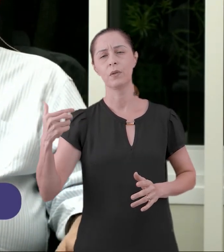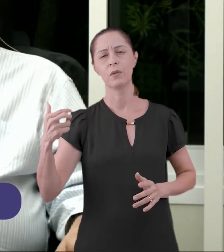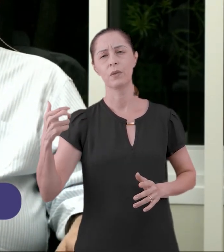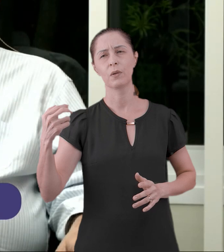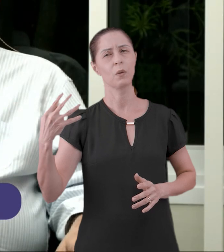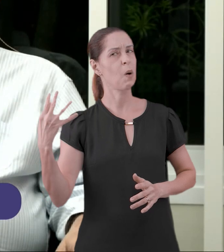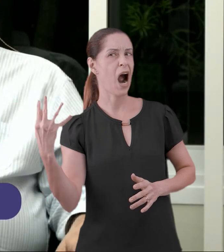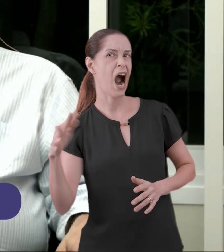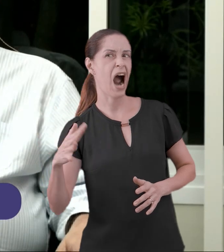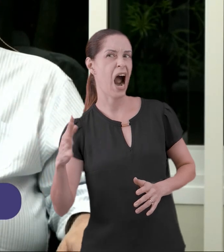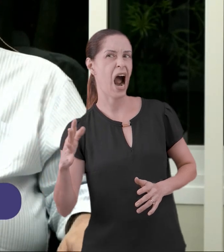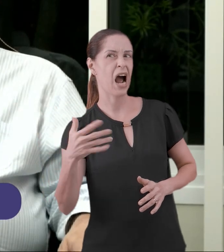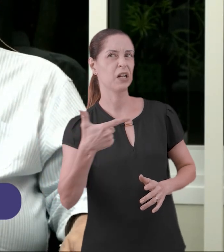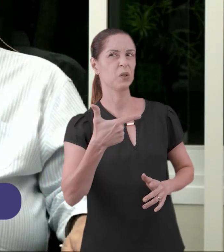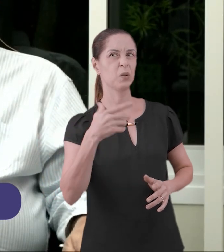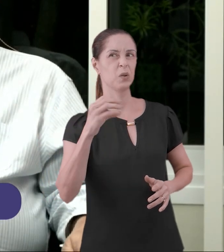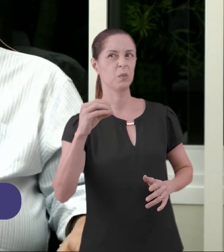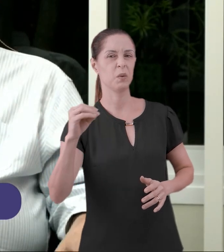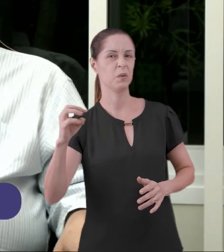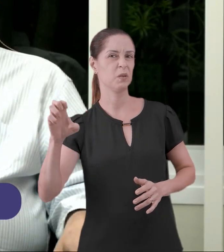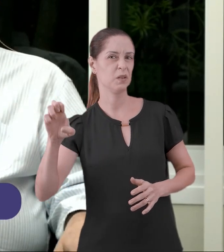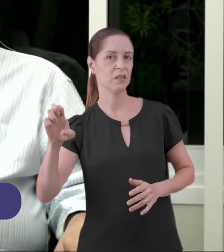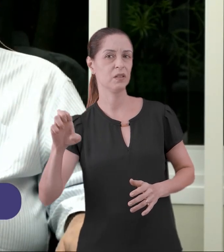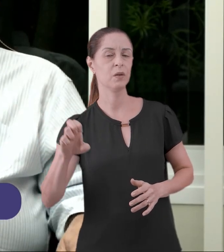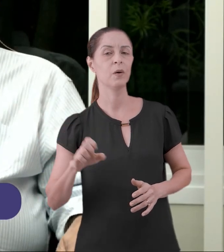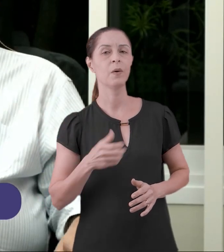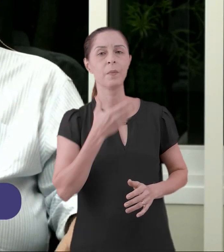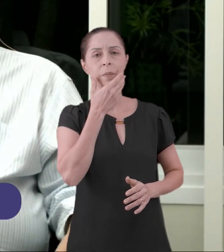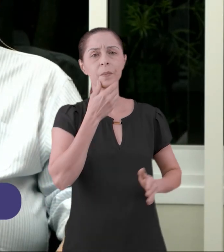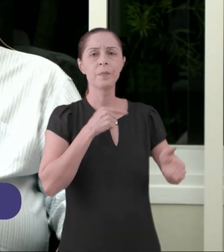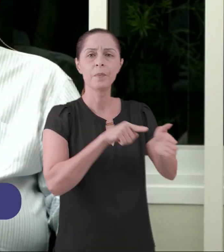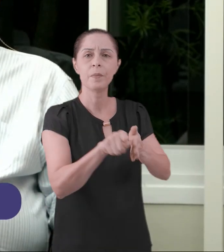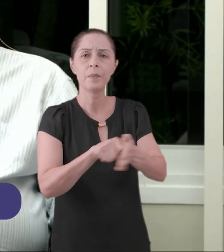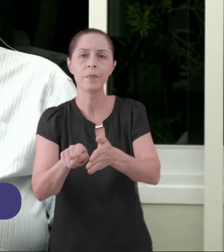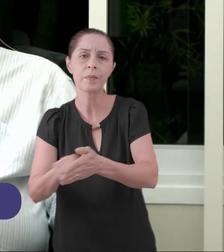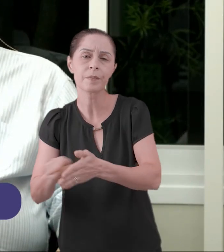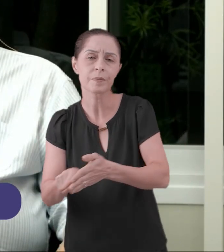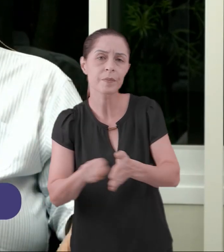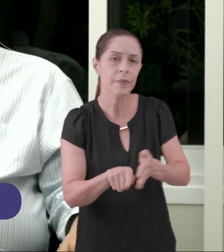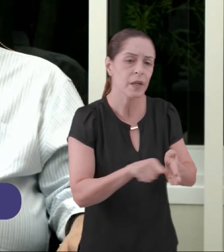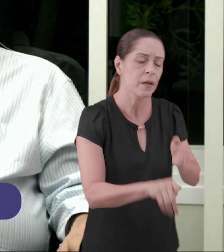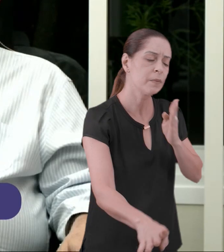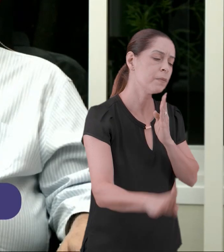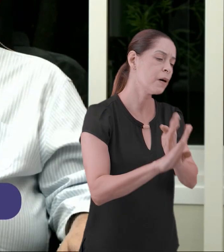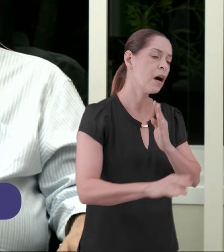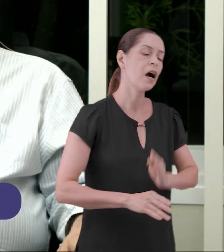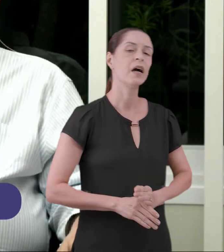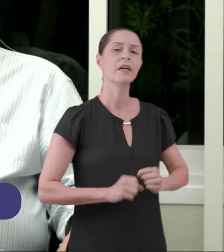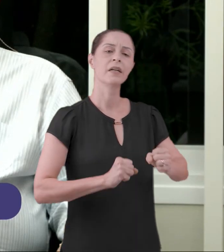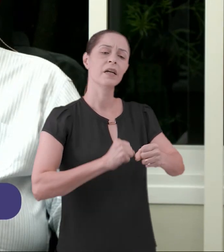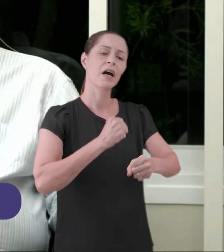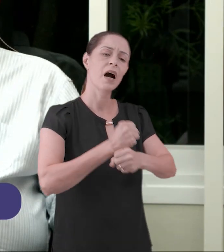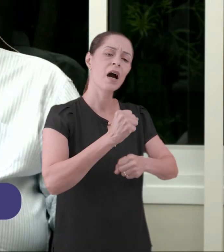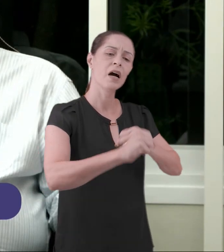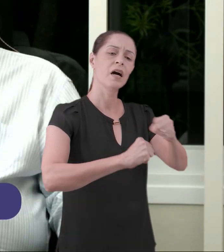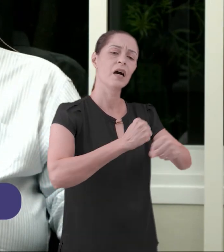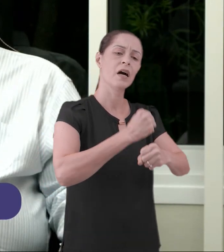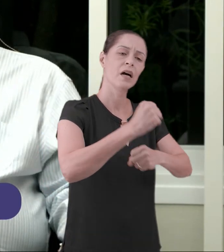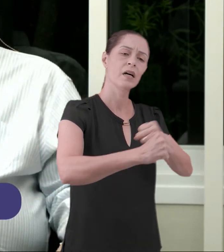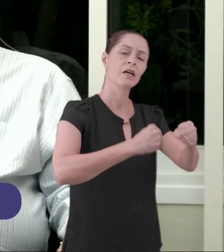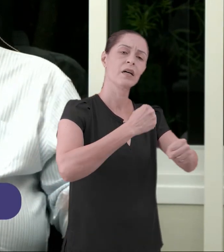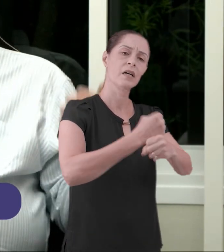os pesquisadores, eles descobriram, chegaram à conclusão que a cada ano que passa, a